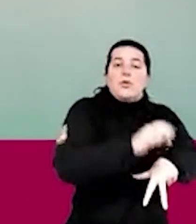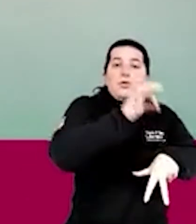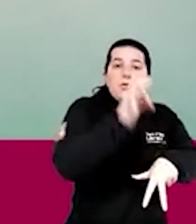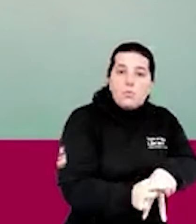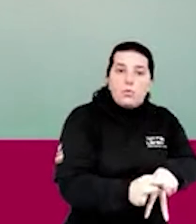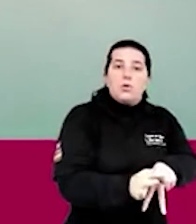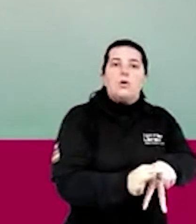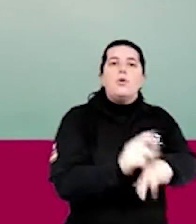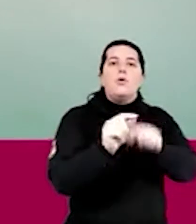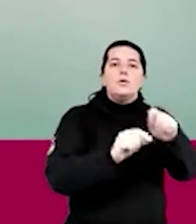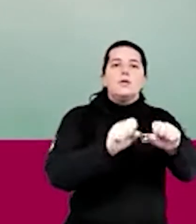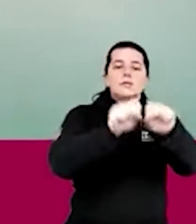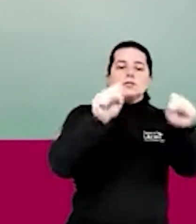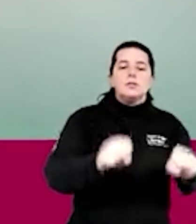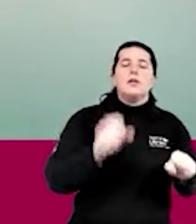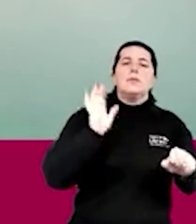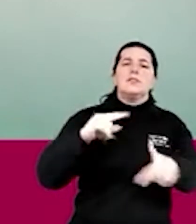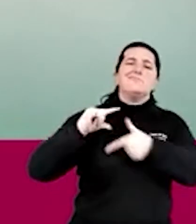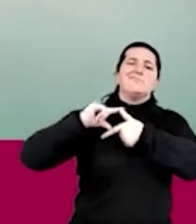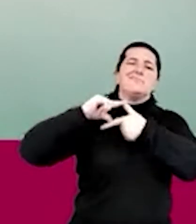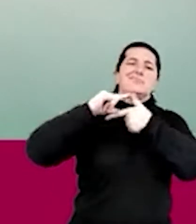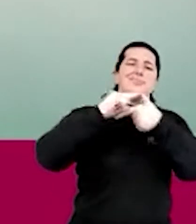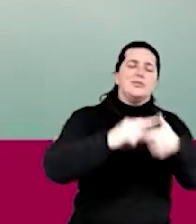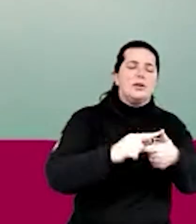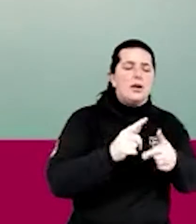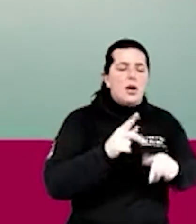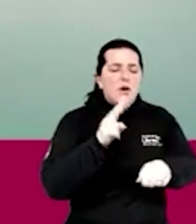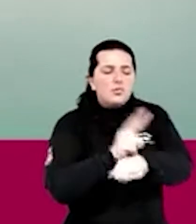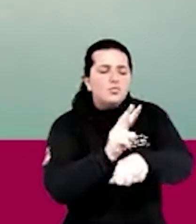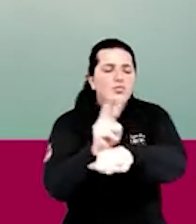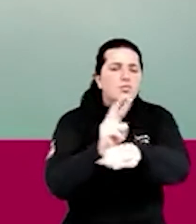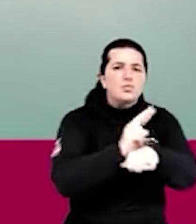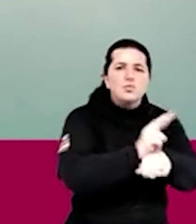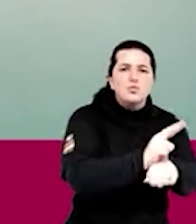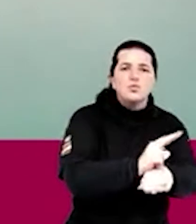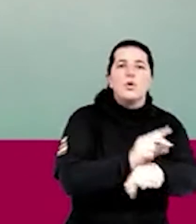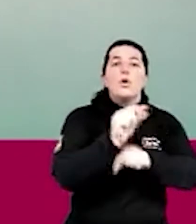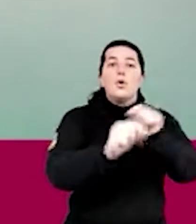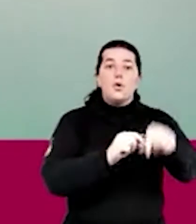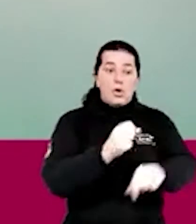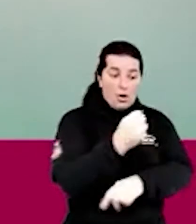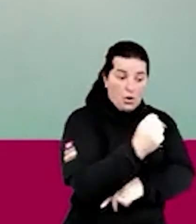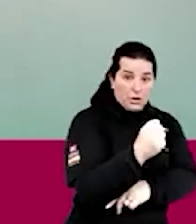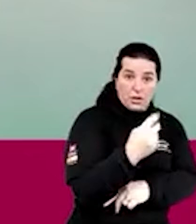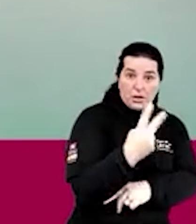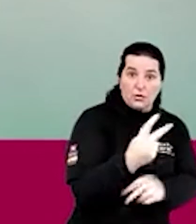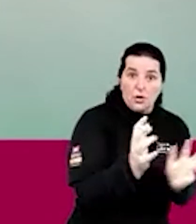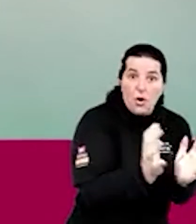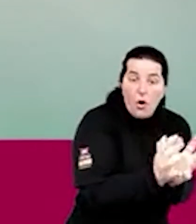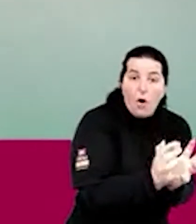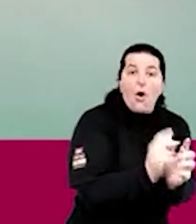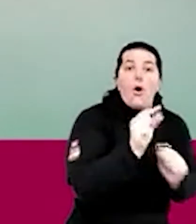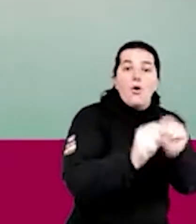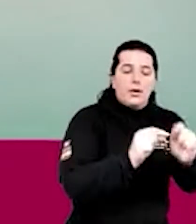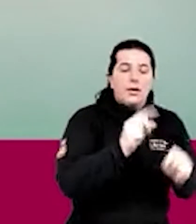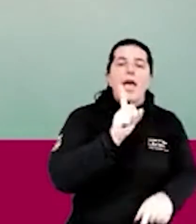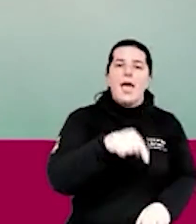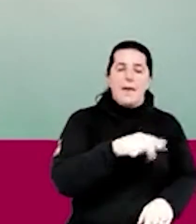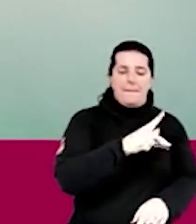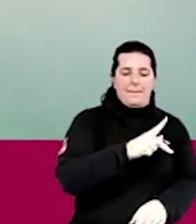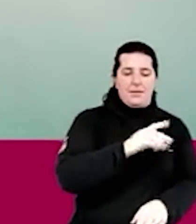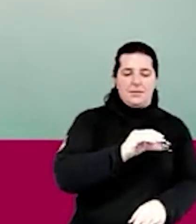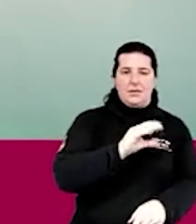nosso sistema tradicional já de monitoramento. Esses 82 casos também são